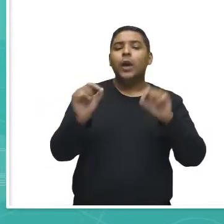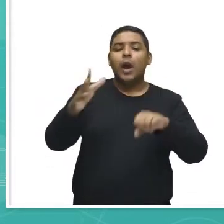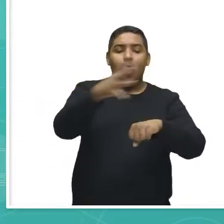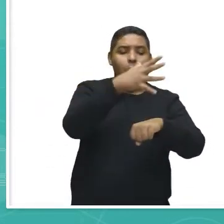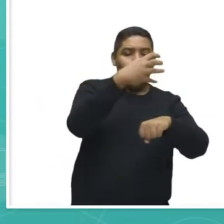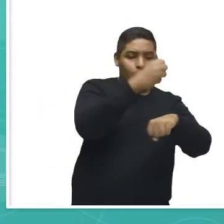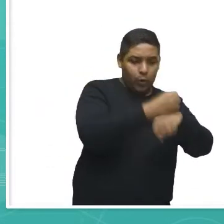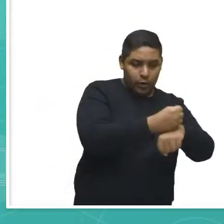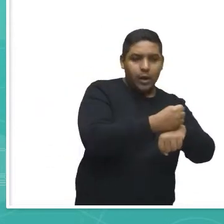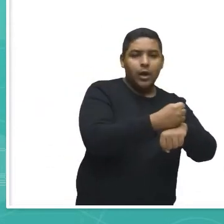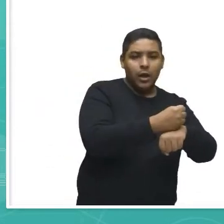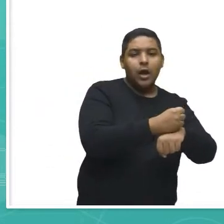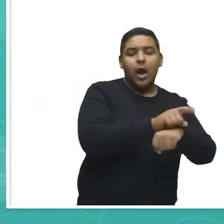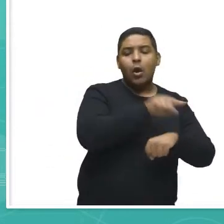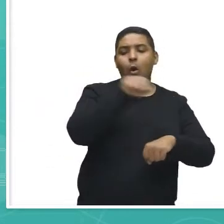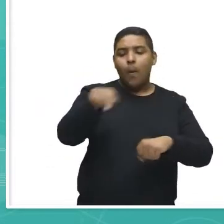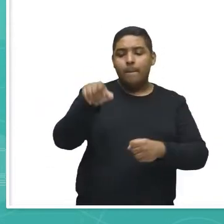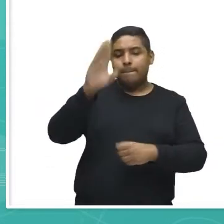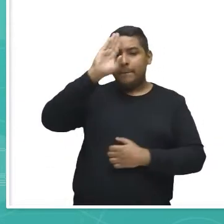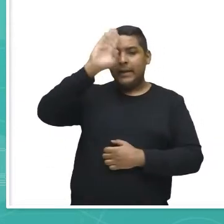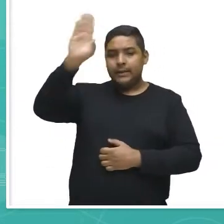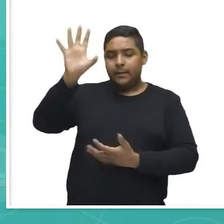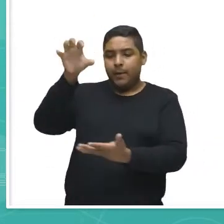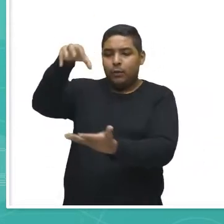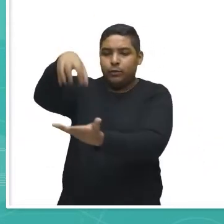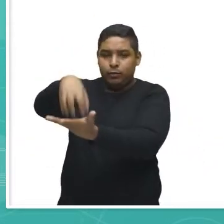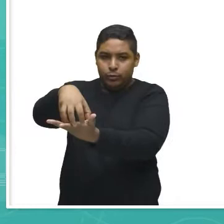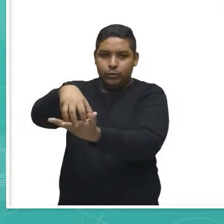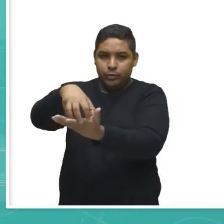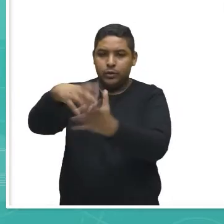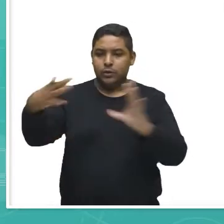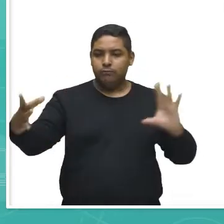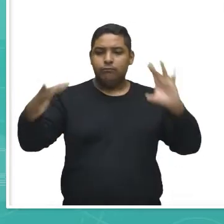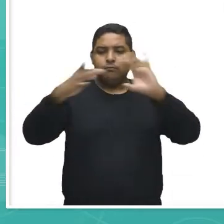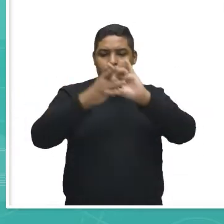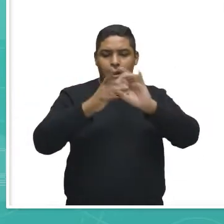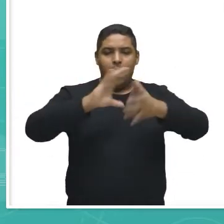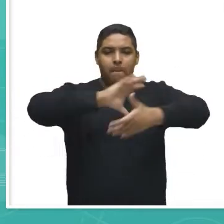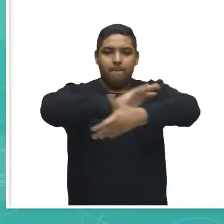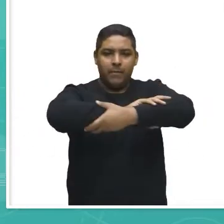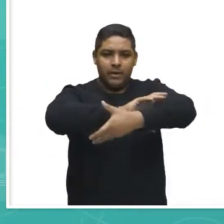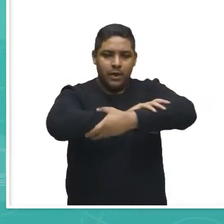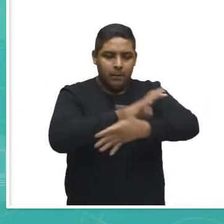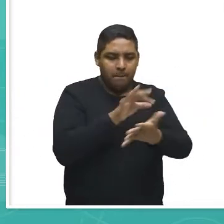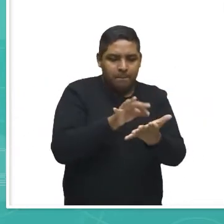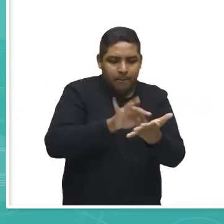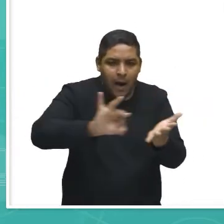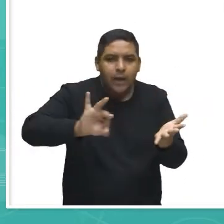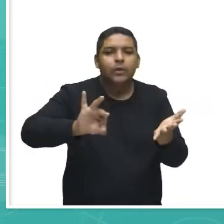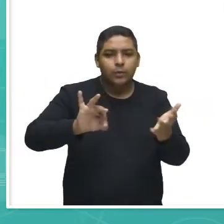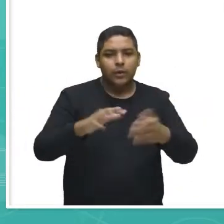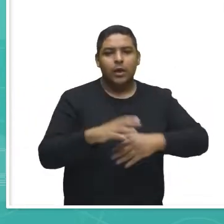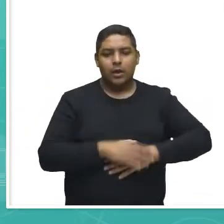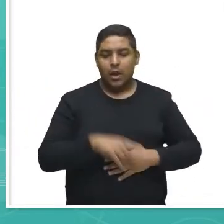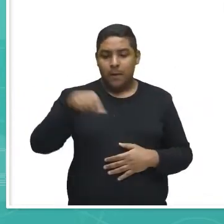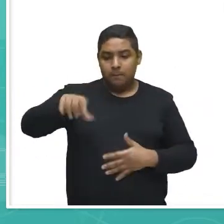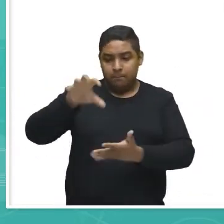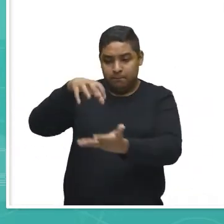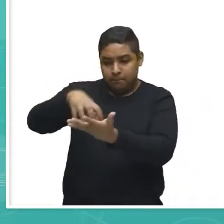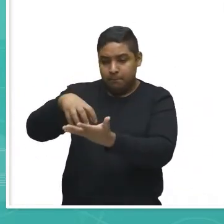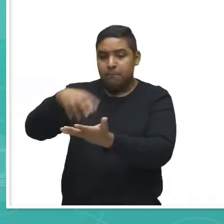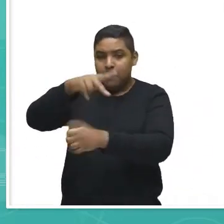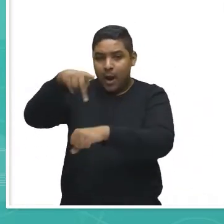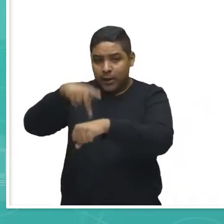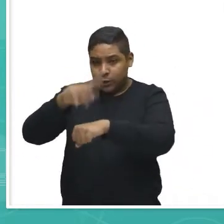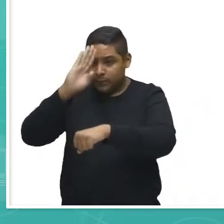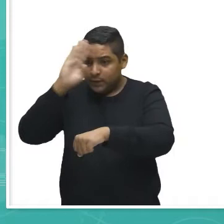tá? Então, vai existir esse pacto colonial, né, em que a metrópole vai estar ligada à colônia, a colônia vai estar